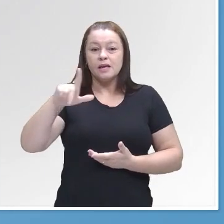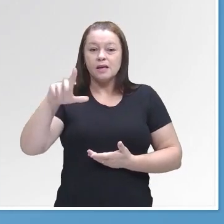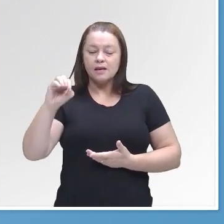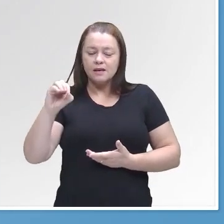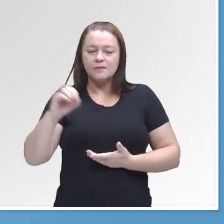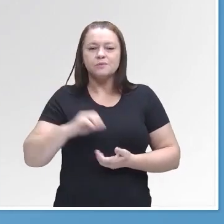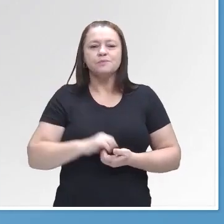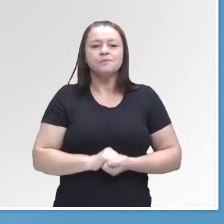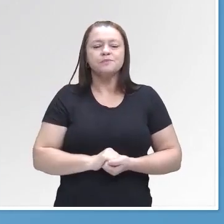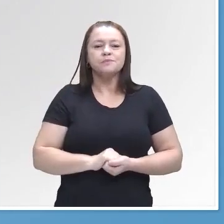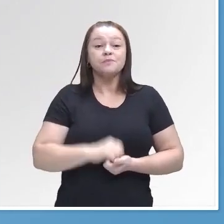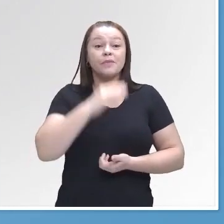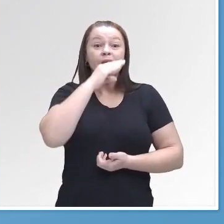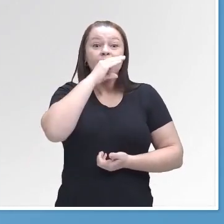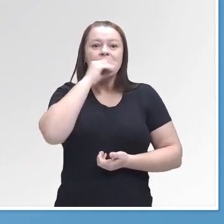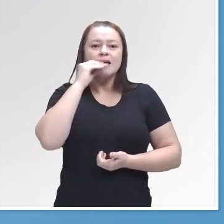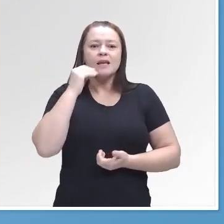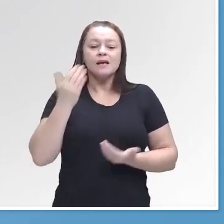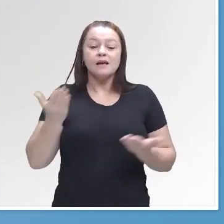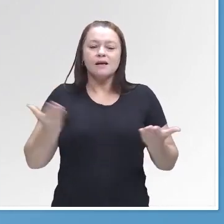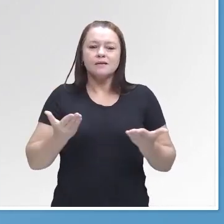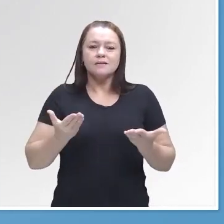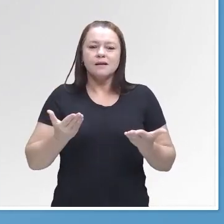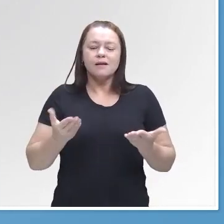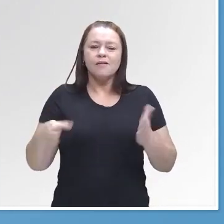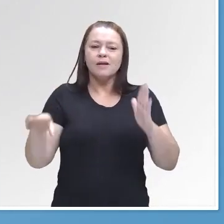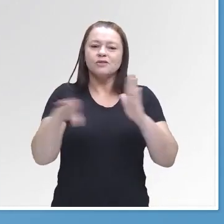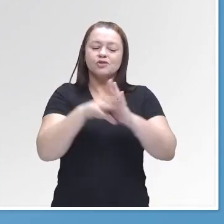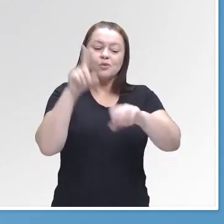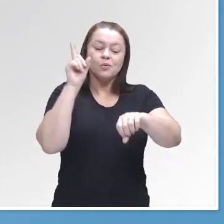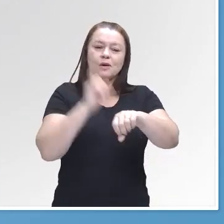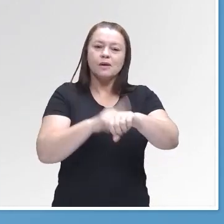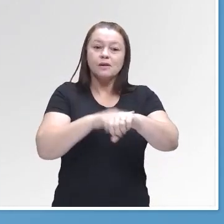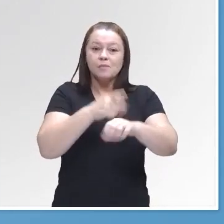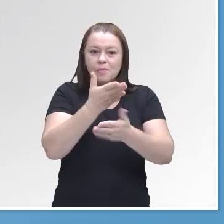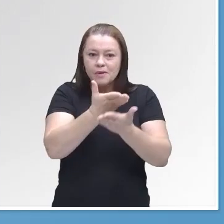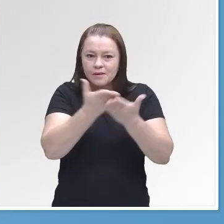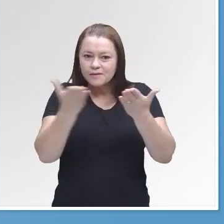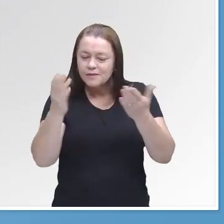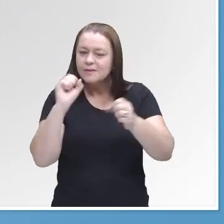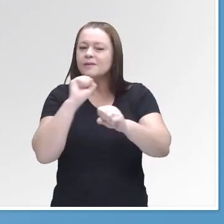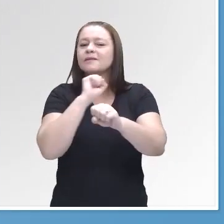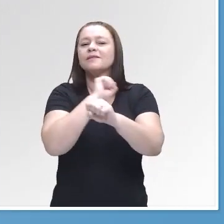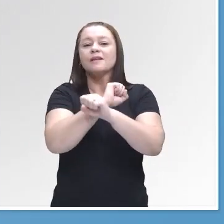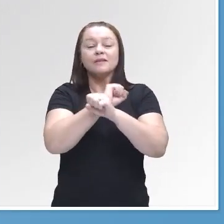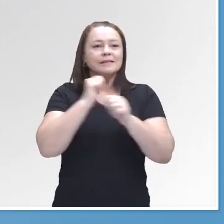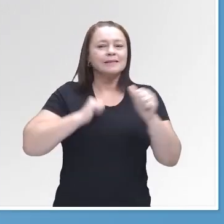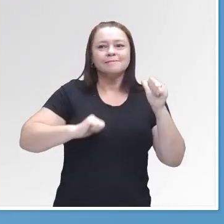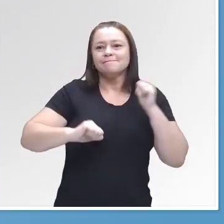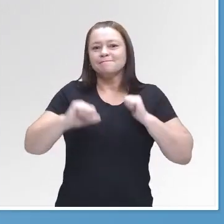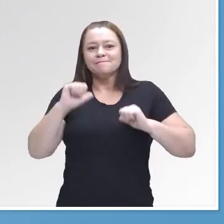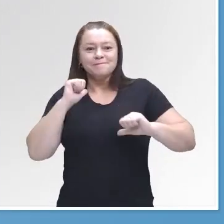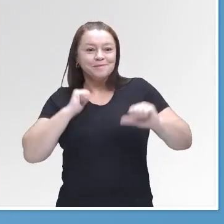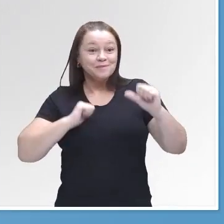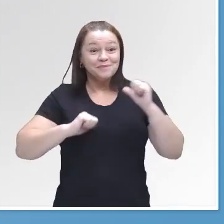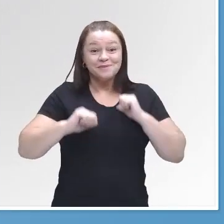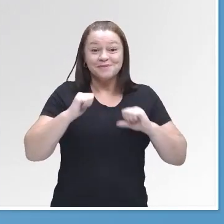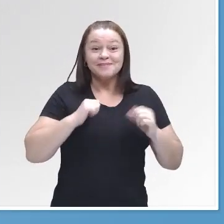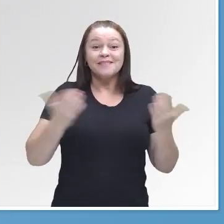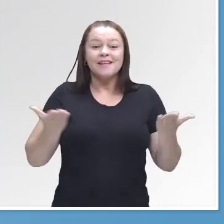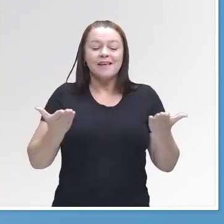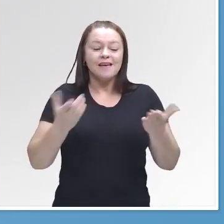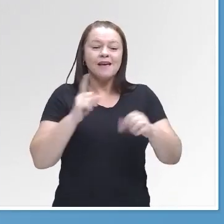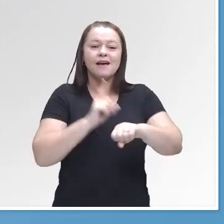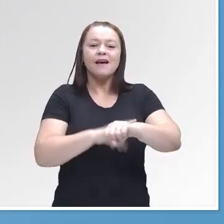Crianças, agora chegou aquele momento que você estava esperando, ansioso. Chegou a hora